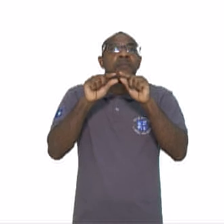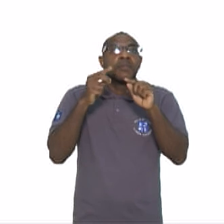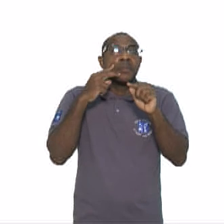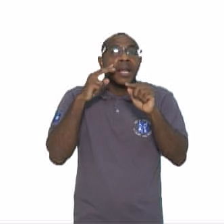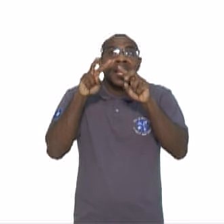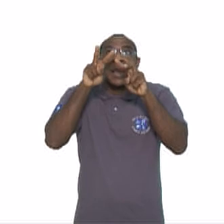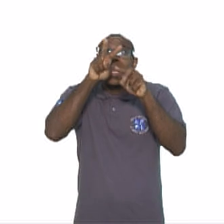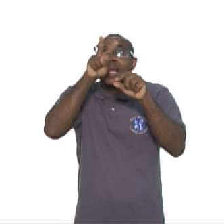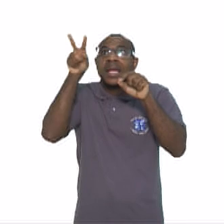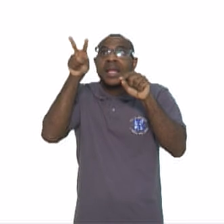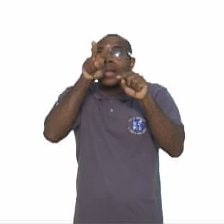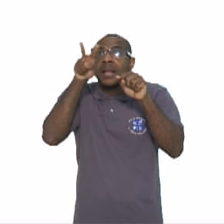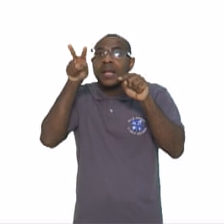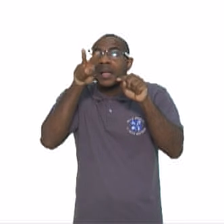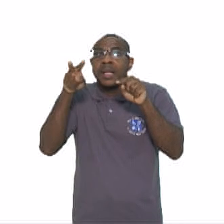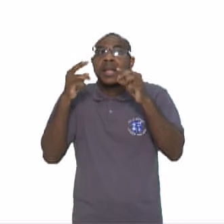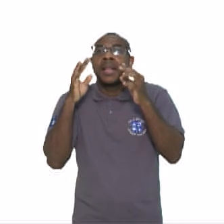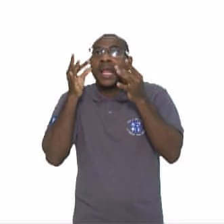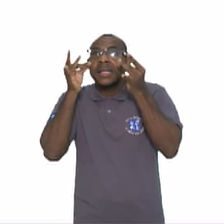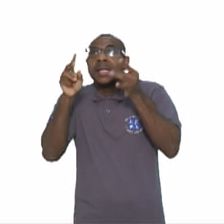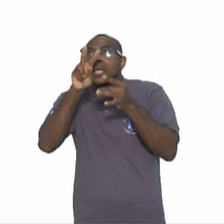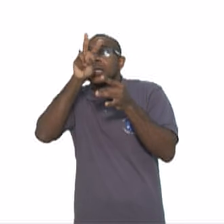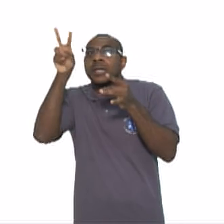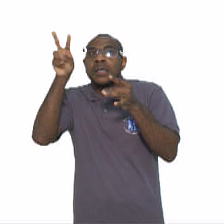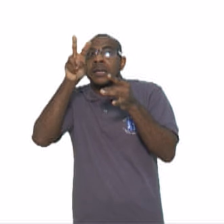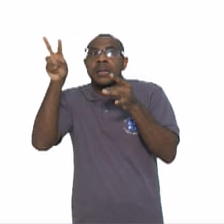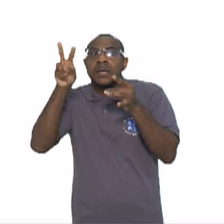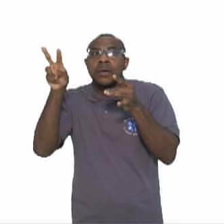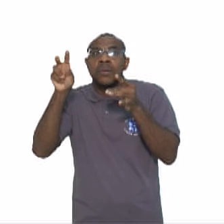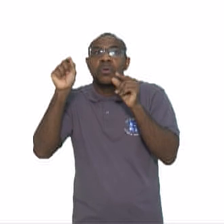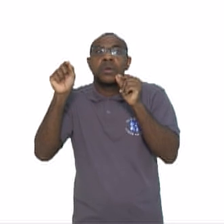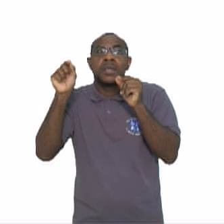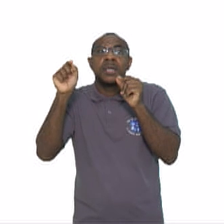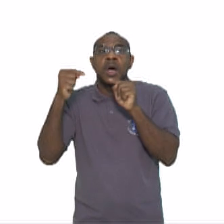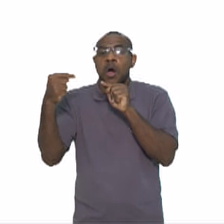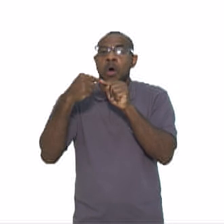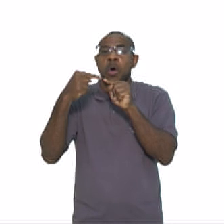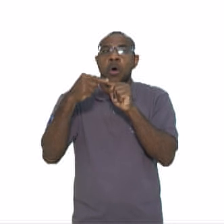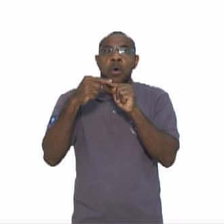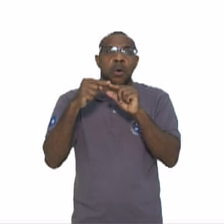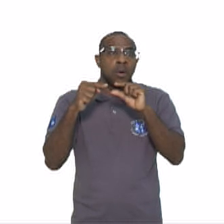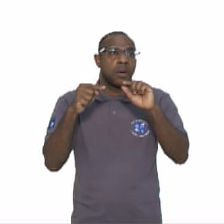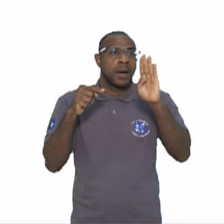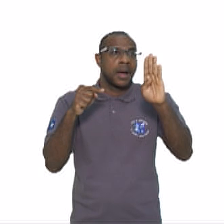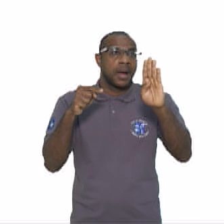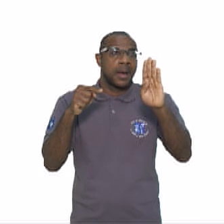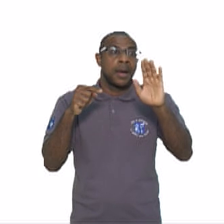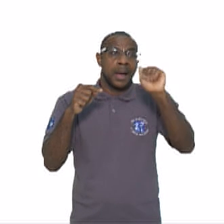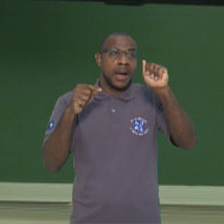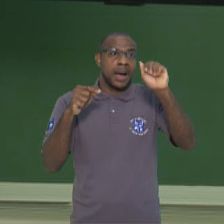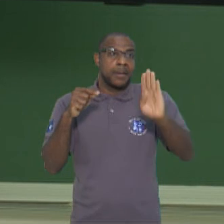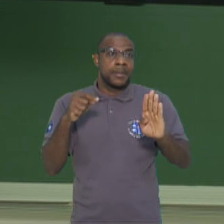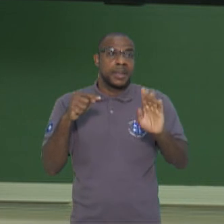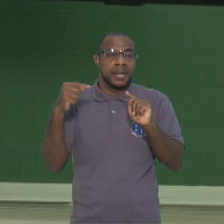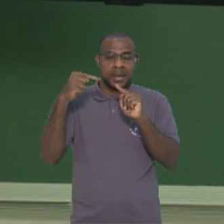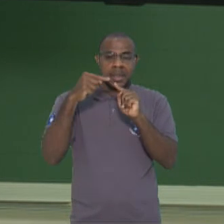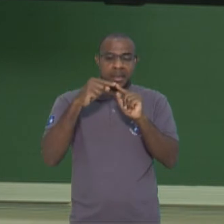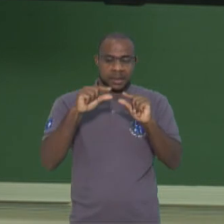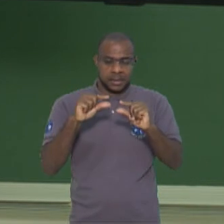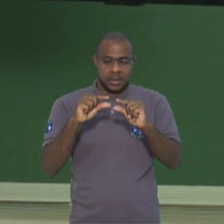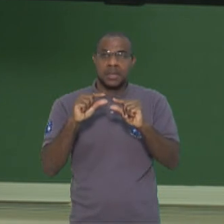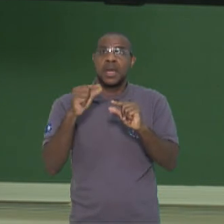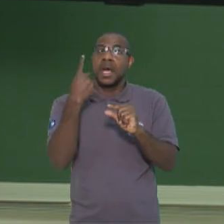com atenção essa frase ali e ver. É uma frase só que cabe nos dois